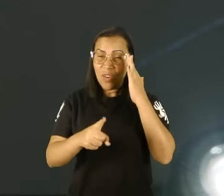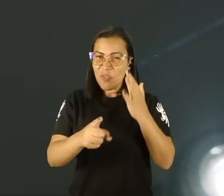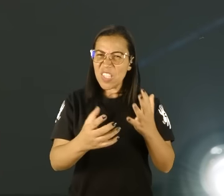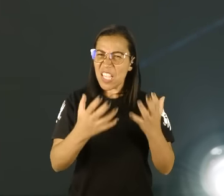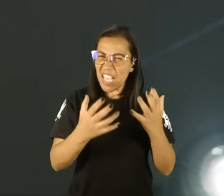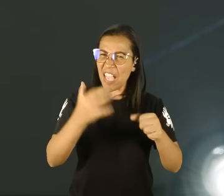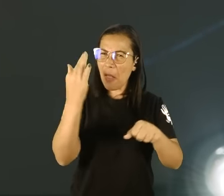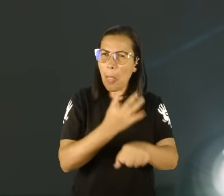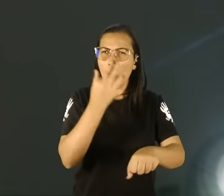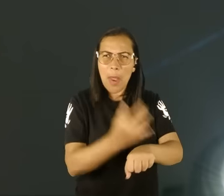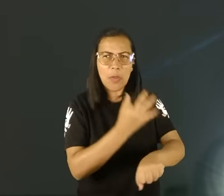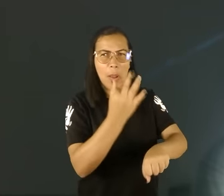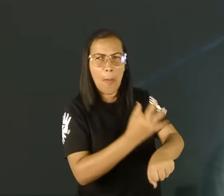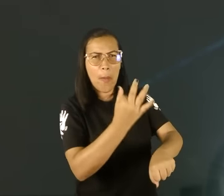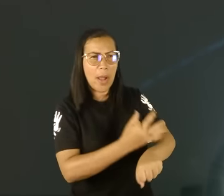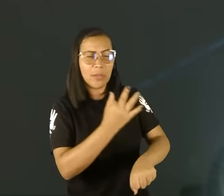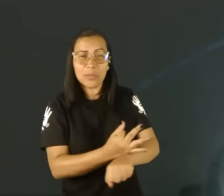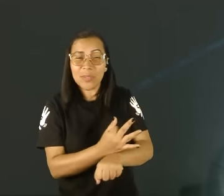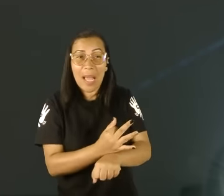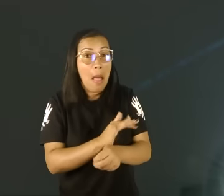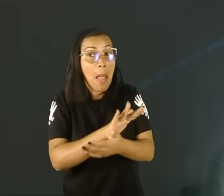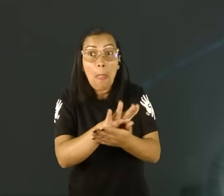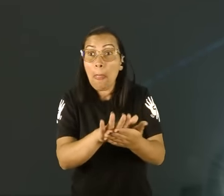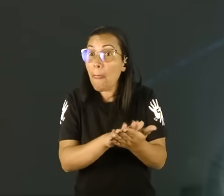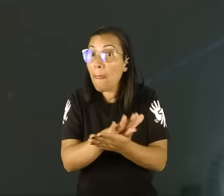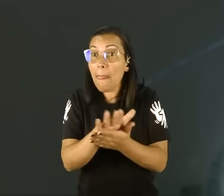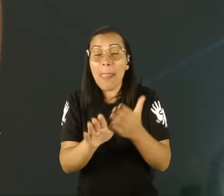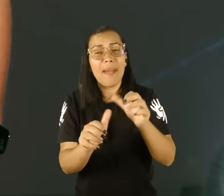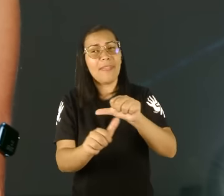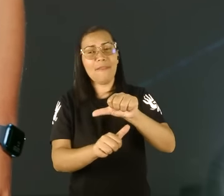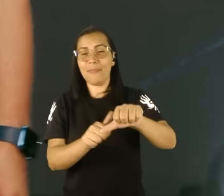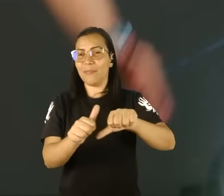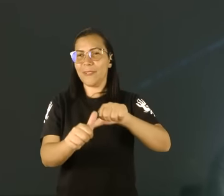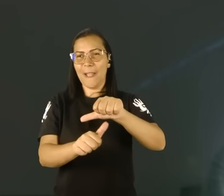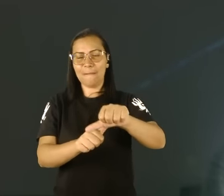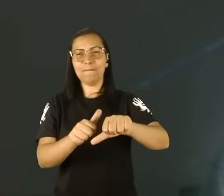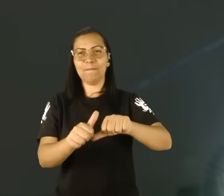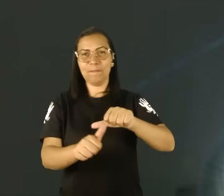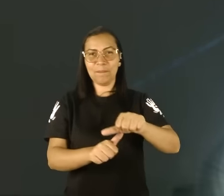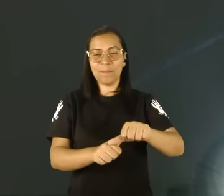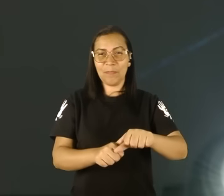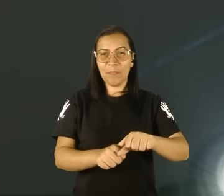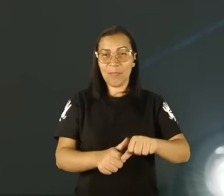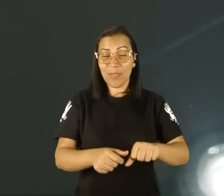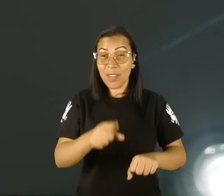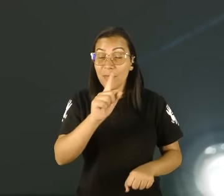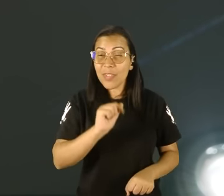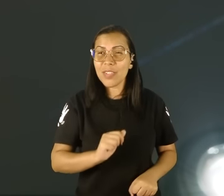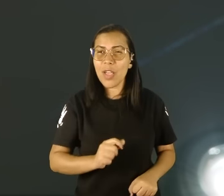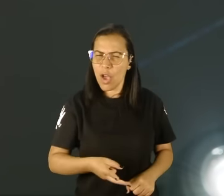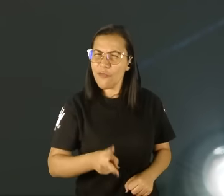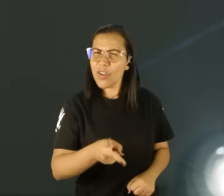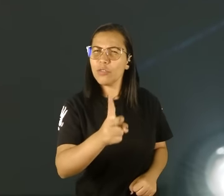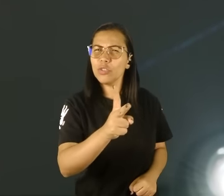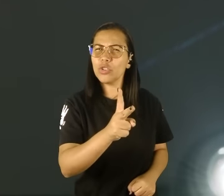aconteceu só vai te fazer caminhar sem parar. E até quando você vai andar sem